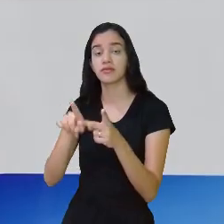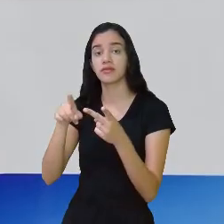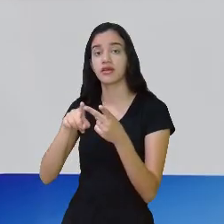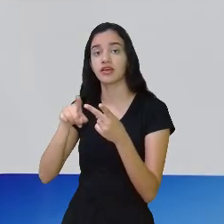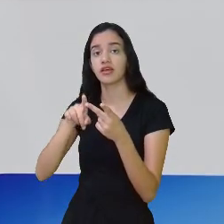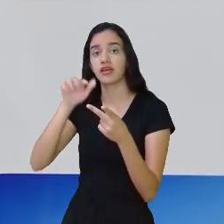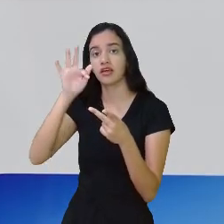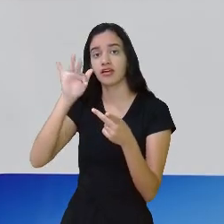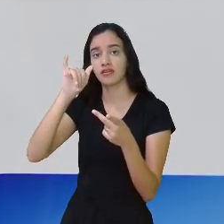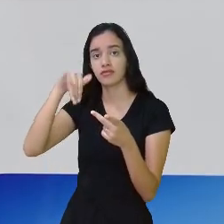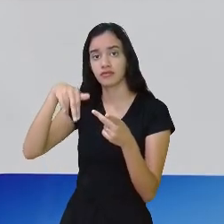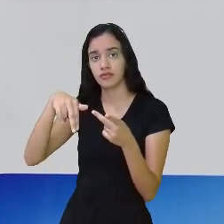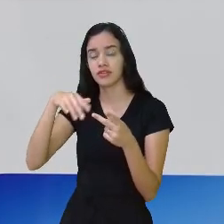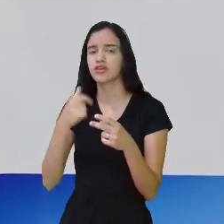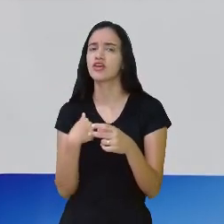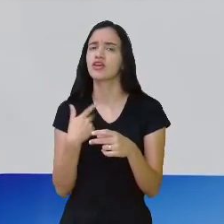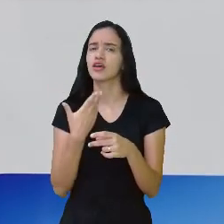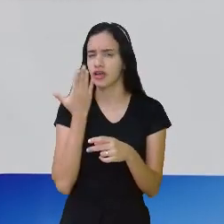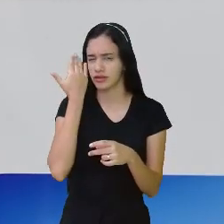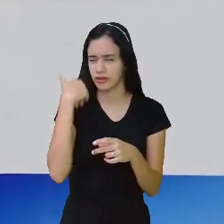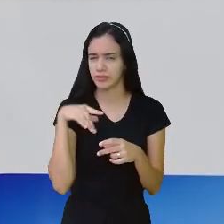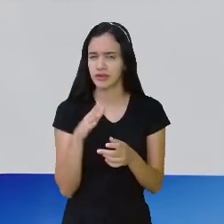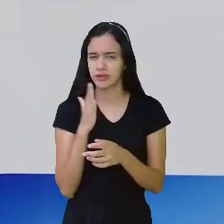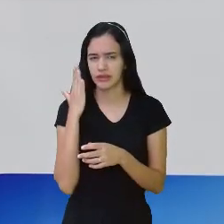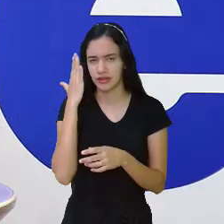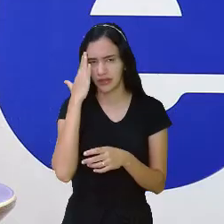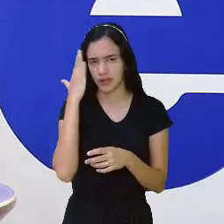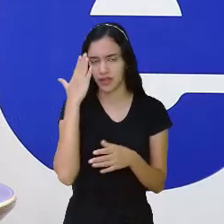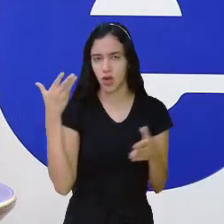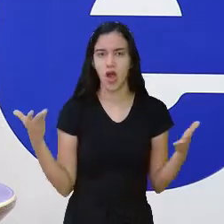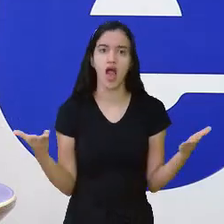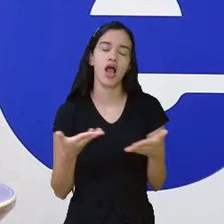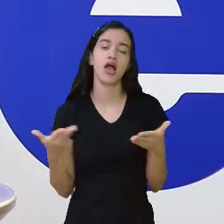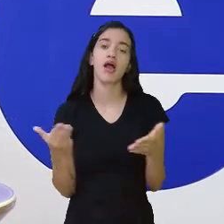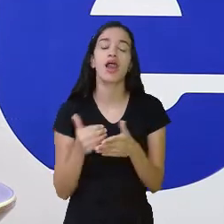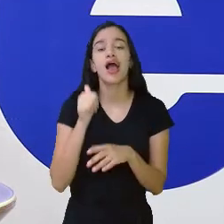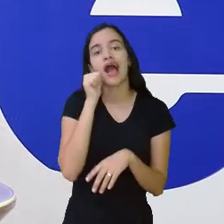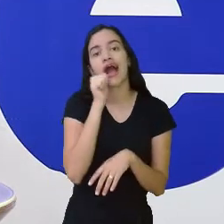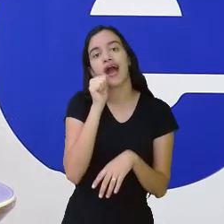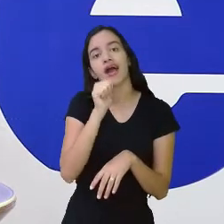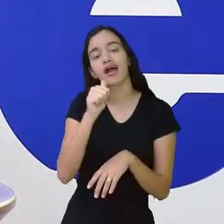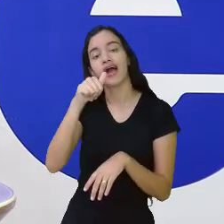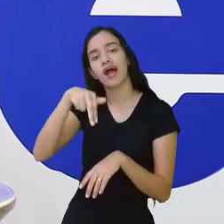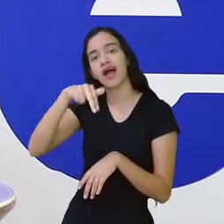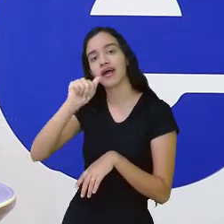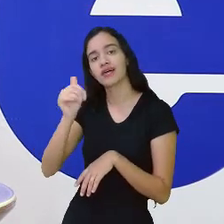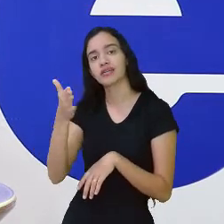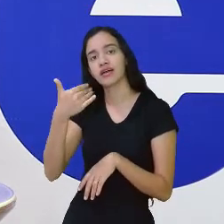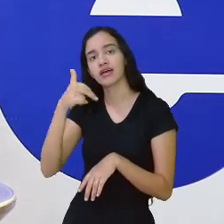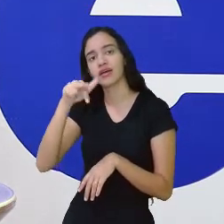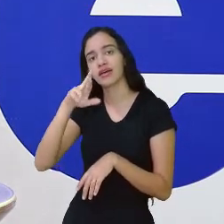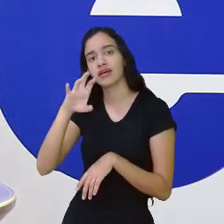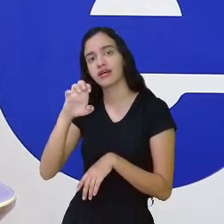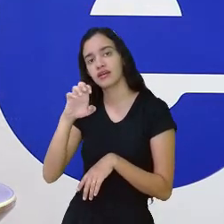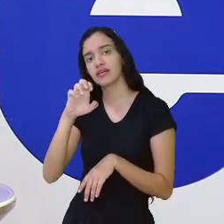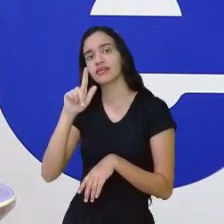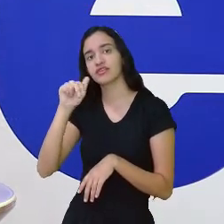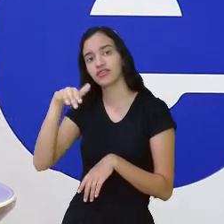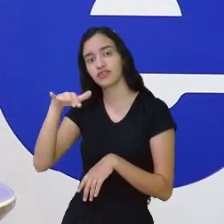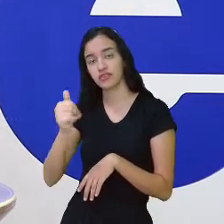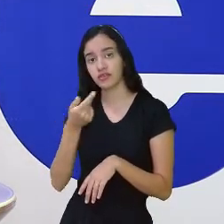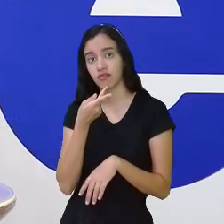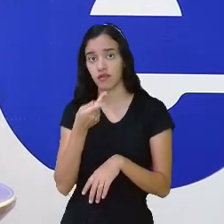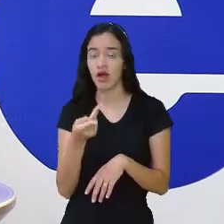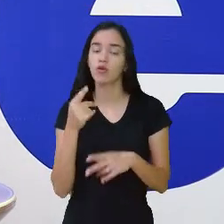agora, professora Márcia, o que é estrofe e o que é rima? Sim, a Ana Regina já tinha colocado aqui, viu? Mar com inventar,